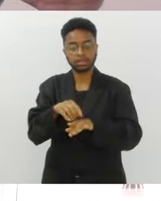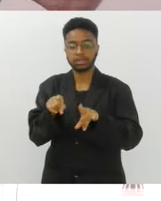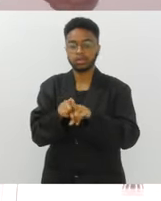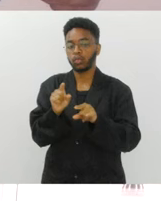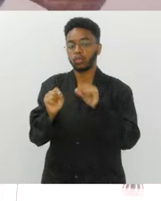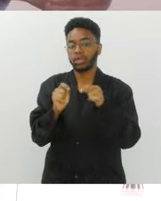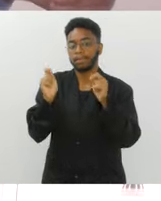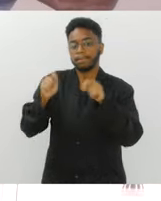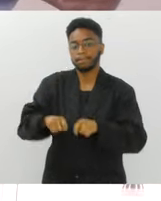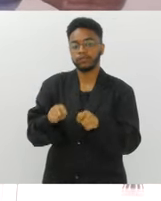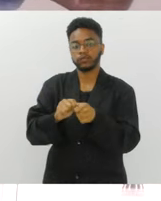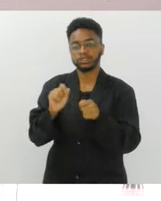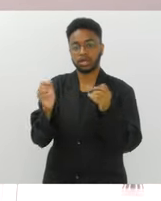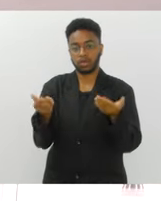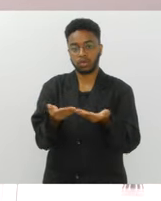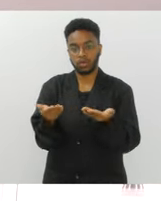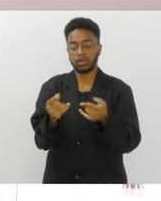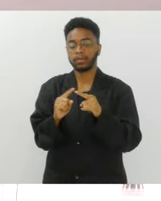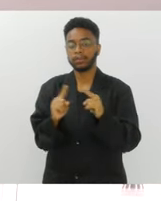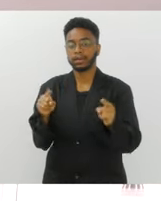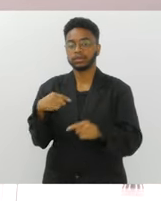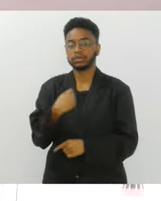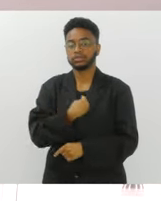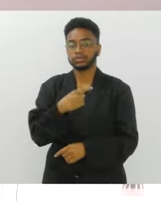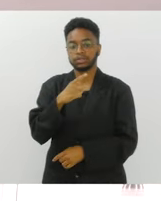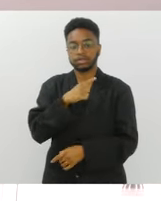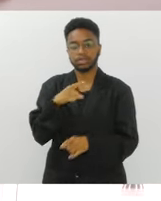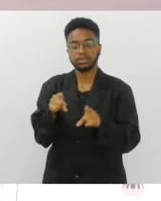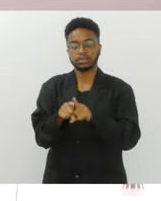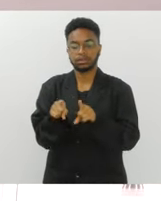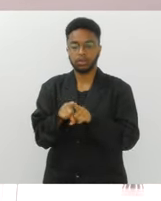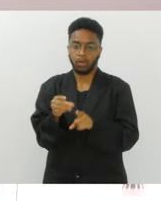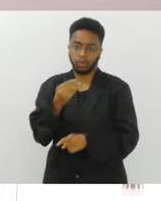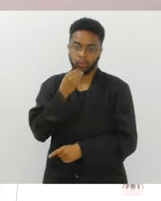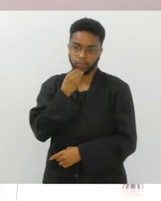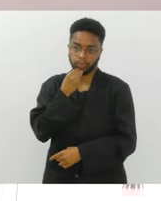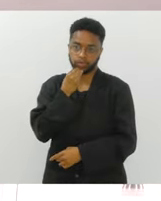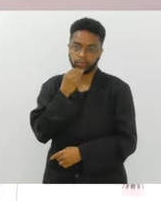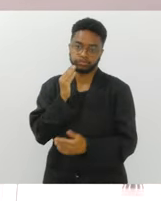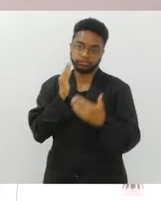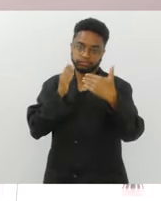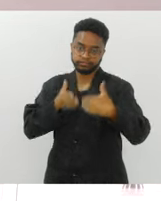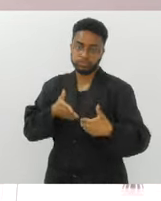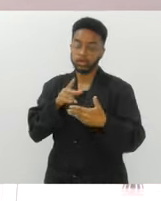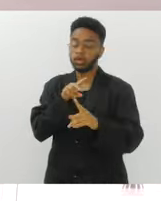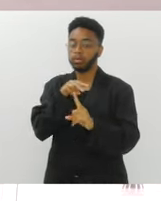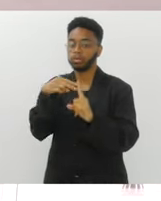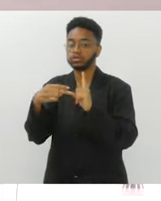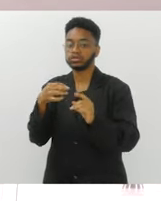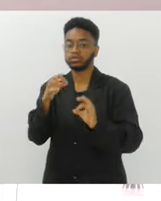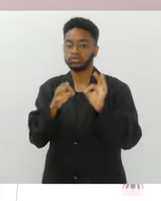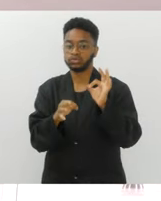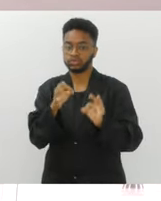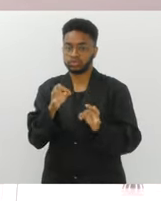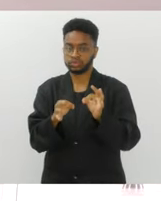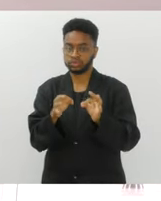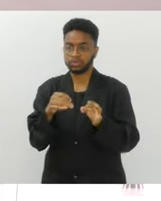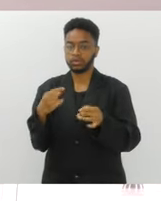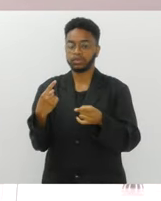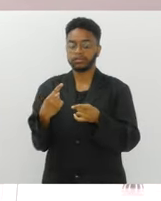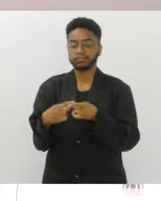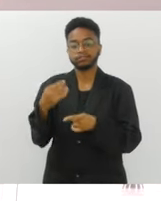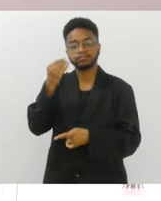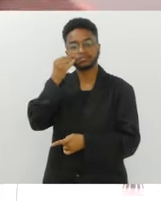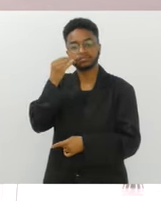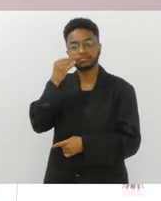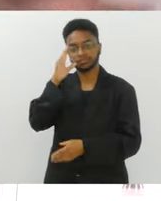nesse momento, mas a gente também tem, obviamente, um enfrentamento do ponto de vista jurídico, para que a gente chegue